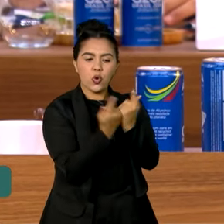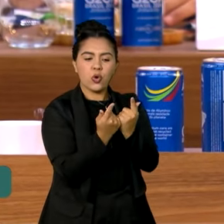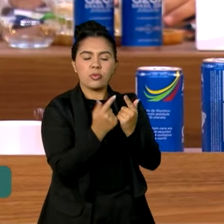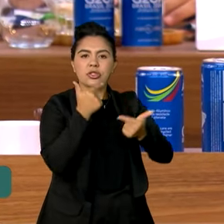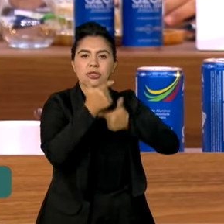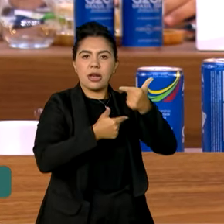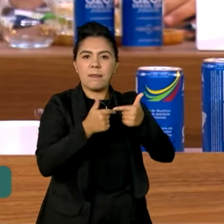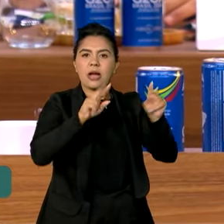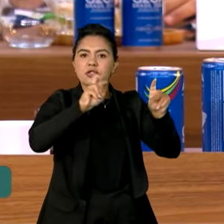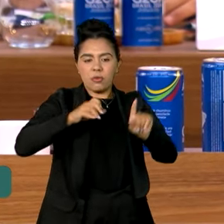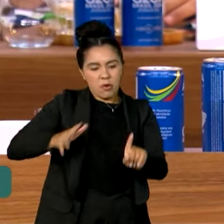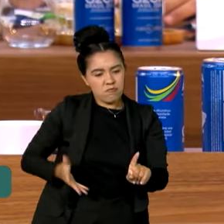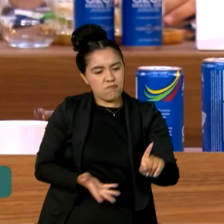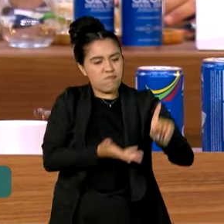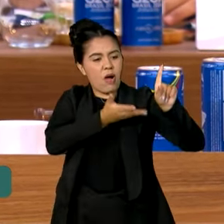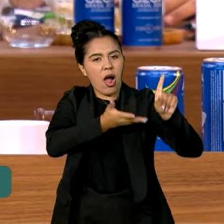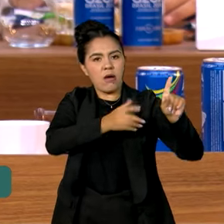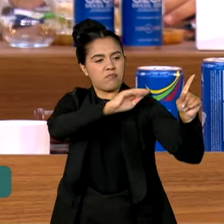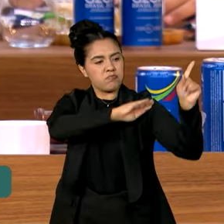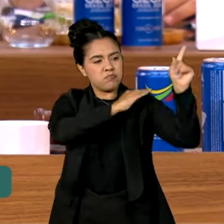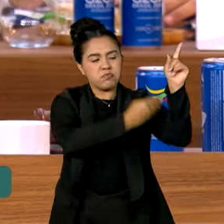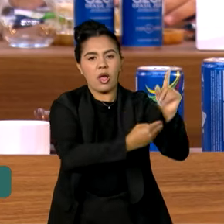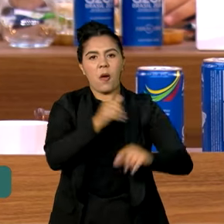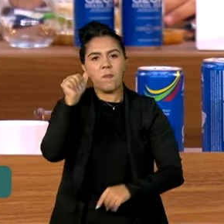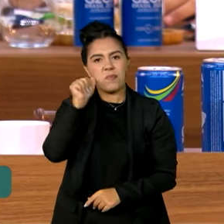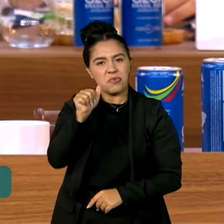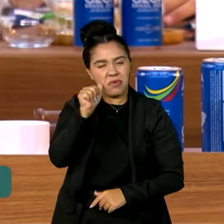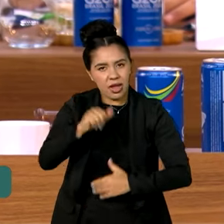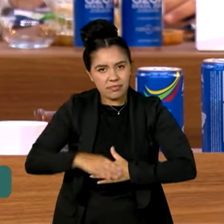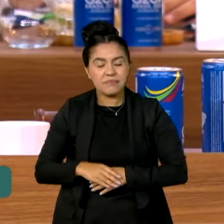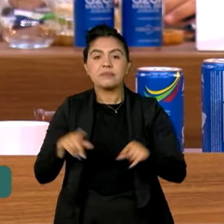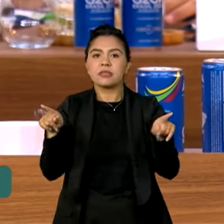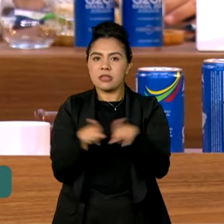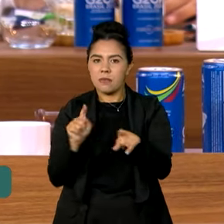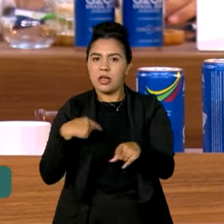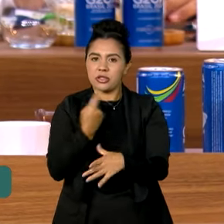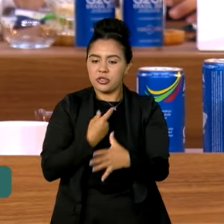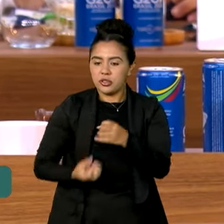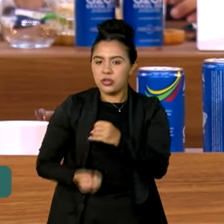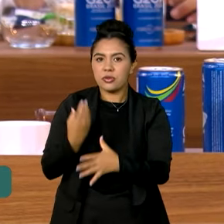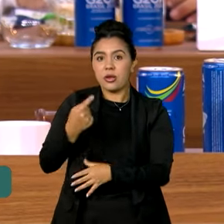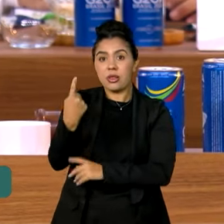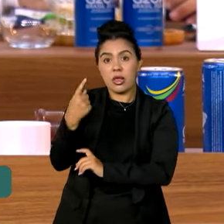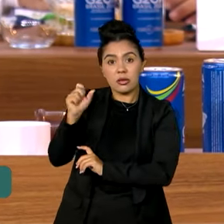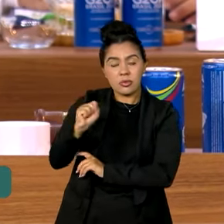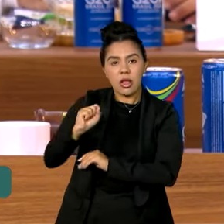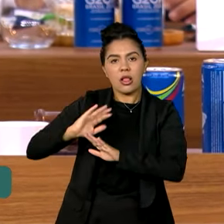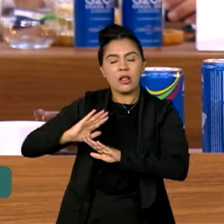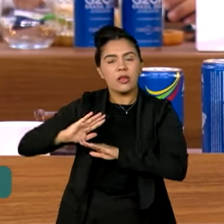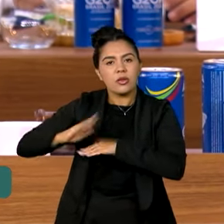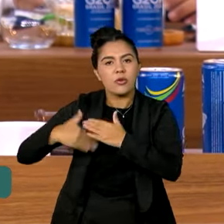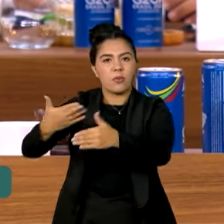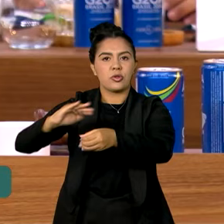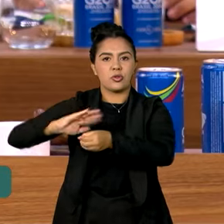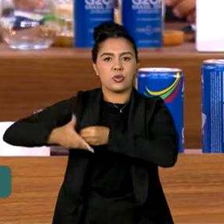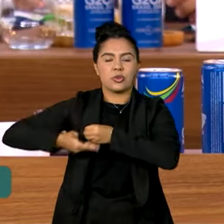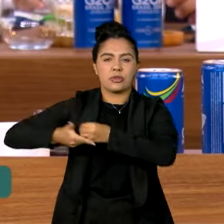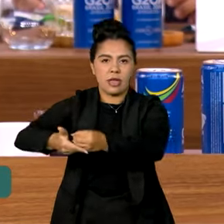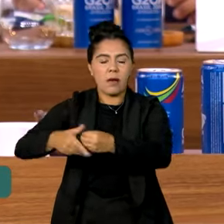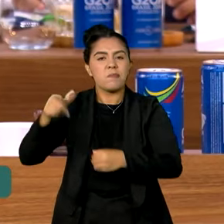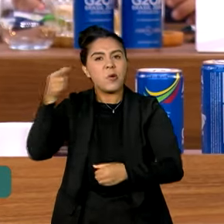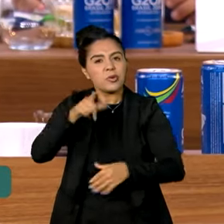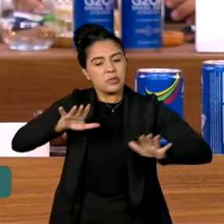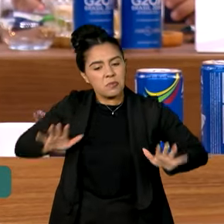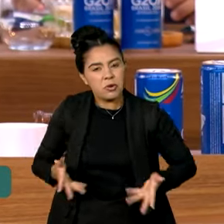mulheres e propusemos um 18º Objetivo de Desenvolvimento Sustentável para promover a